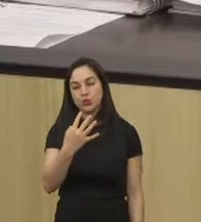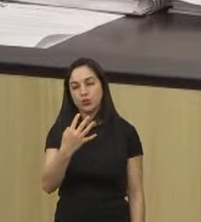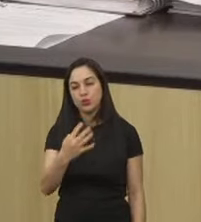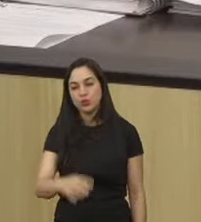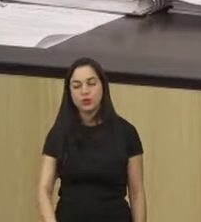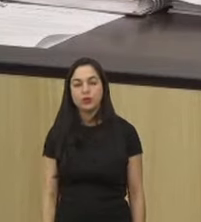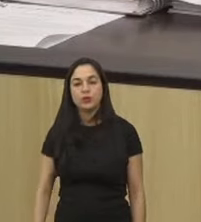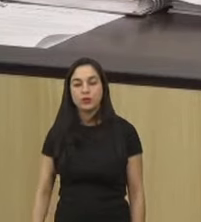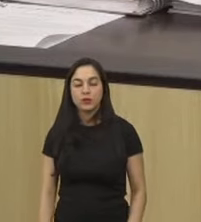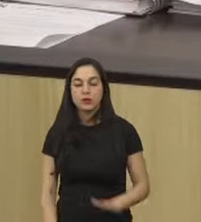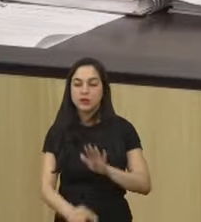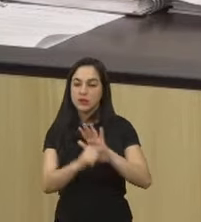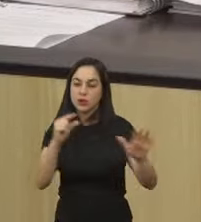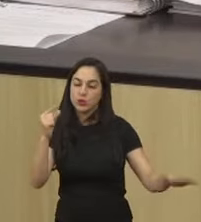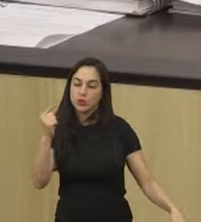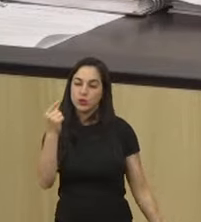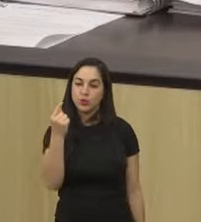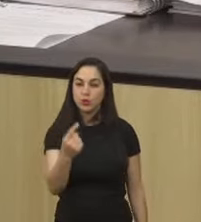Inciso 1º.